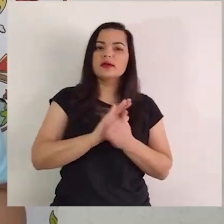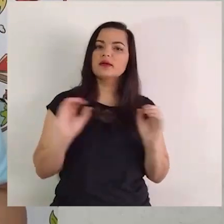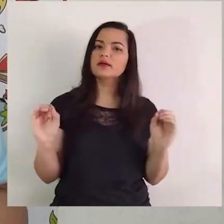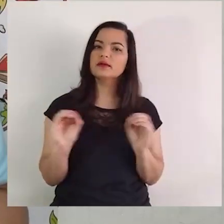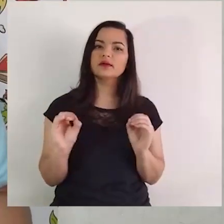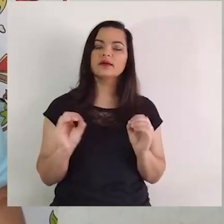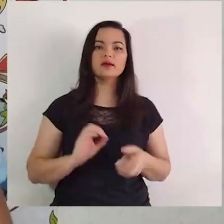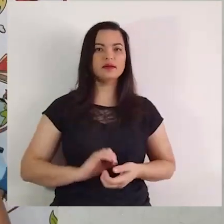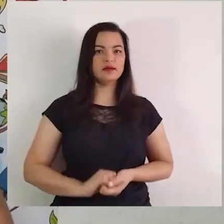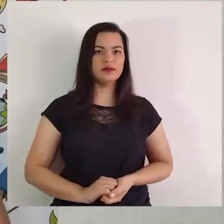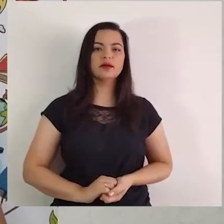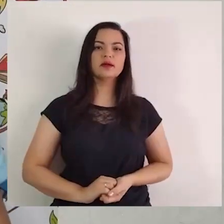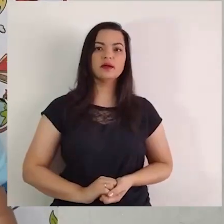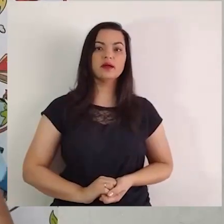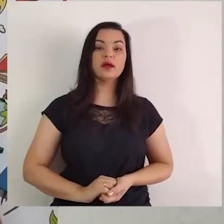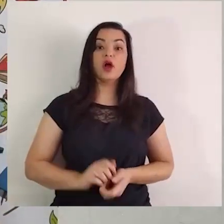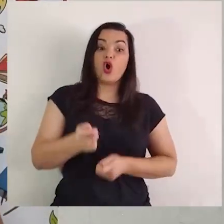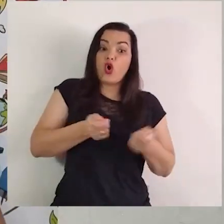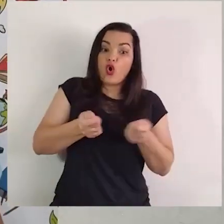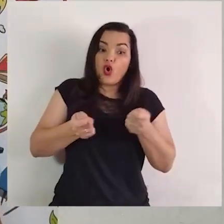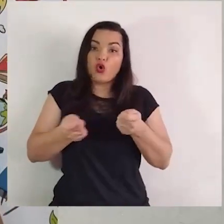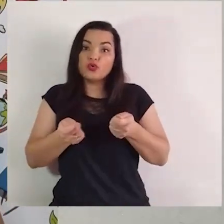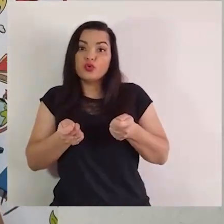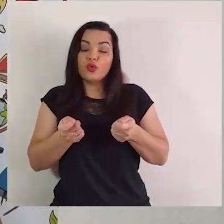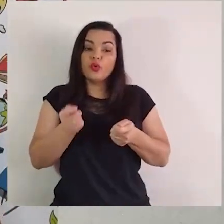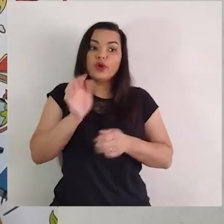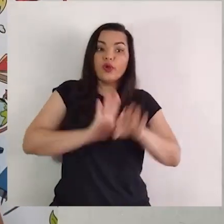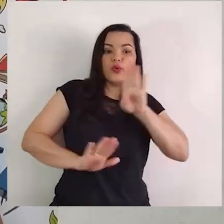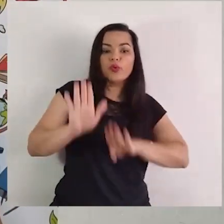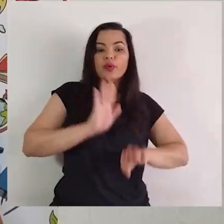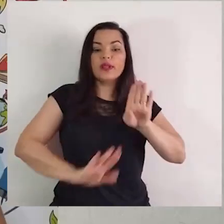restrição. A restrição, o filtro e essa